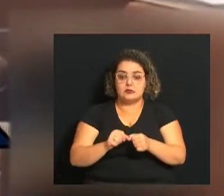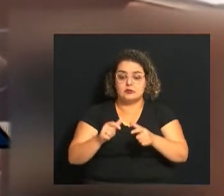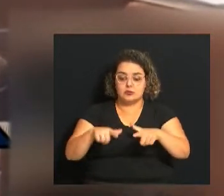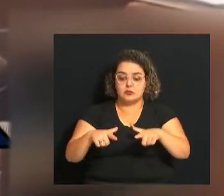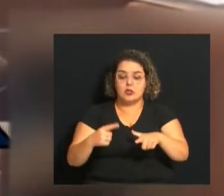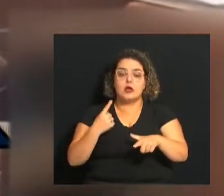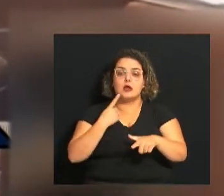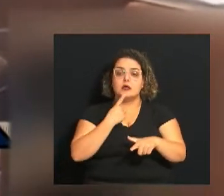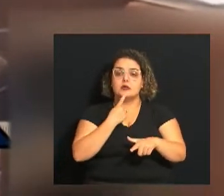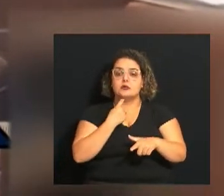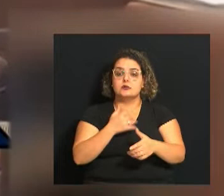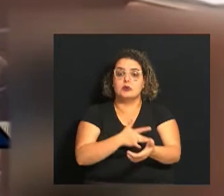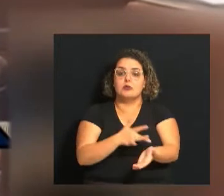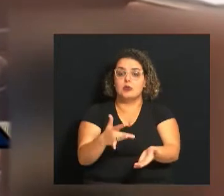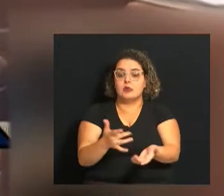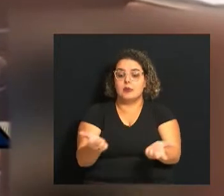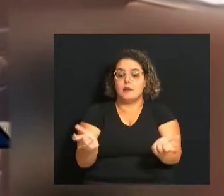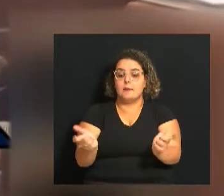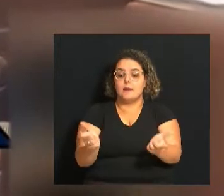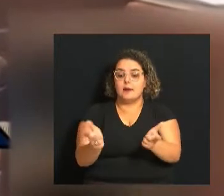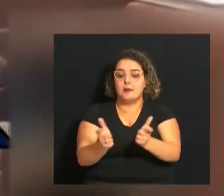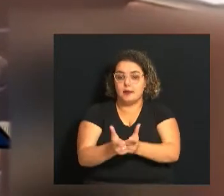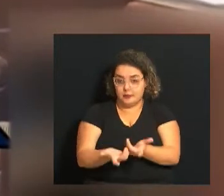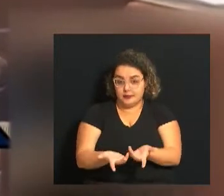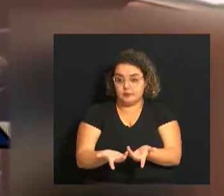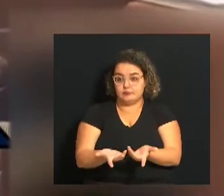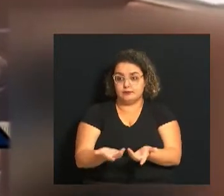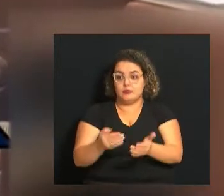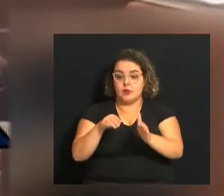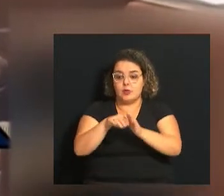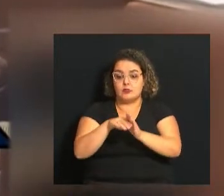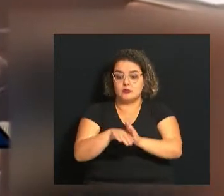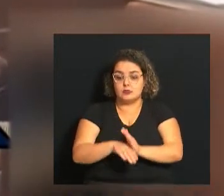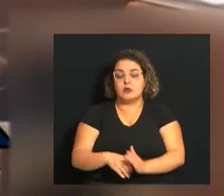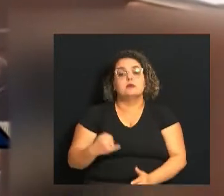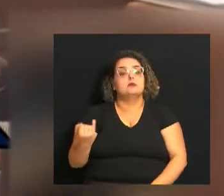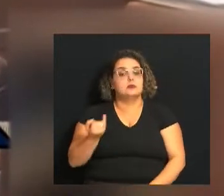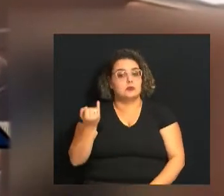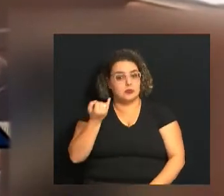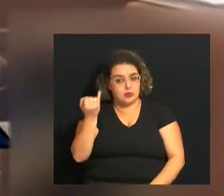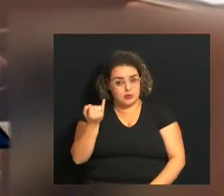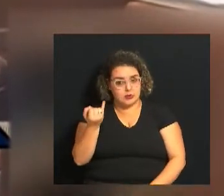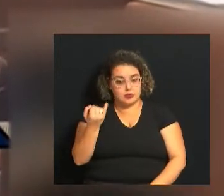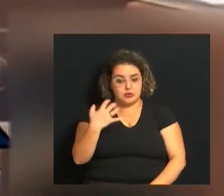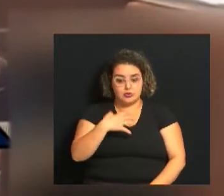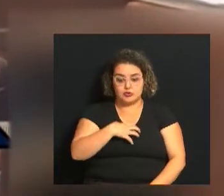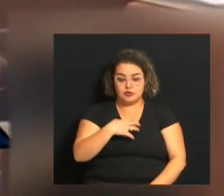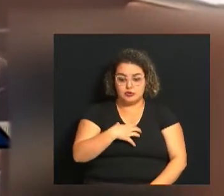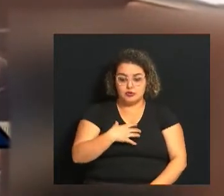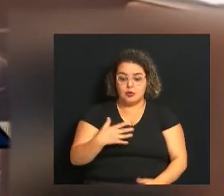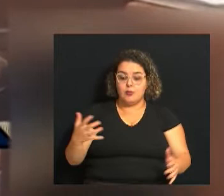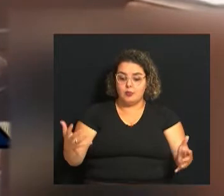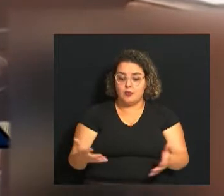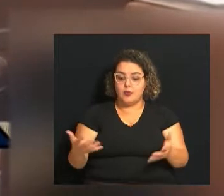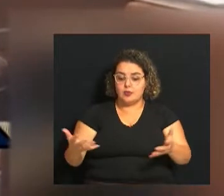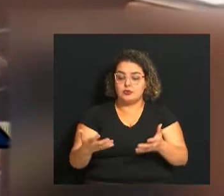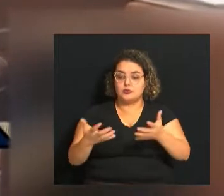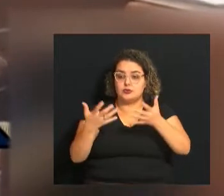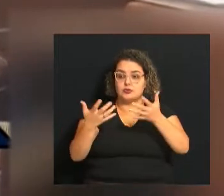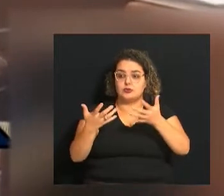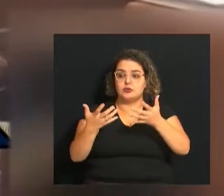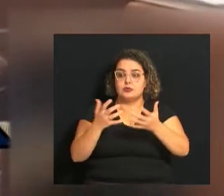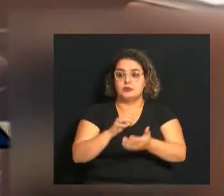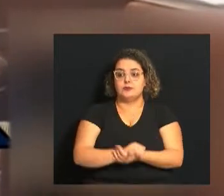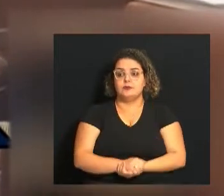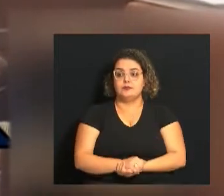aí uma queda, né, nos seus estoques. Então, é importante que, de alguma forma, a gente motive ou